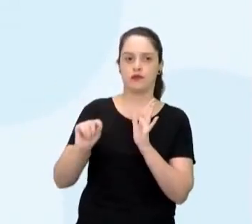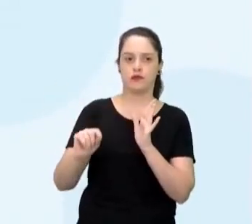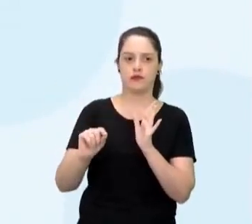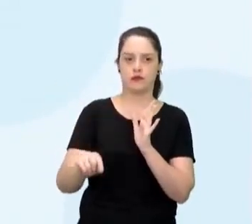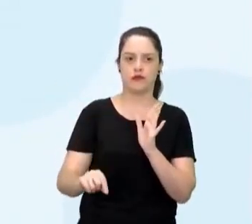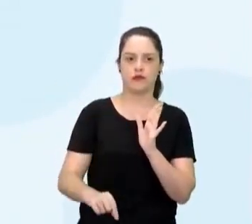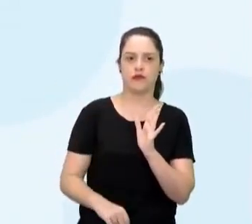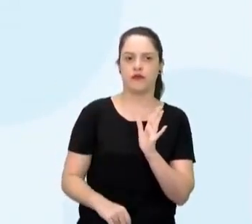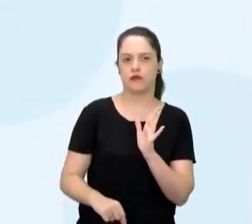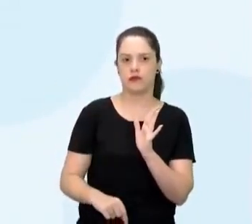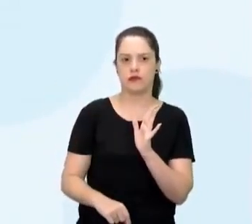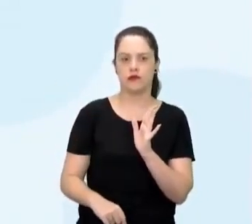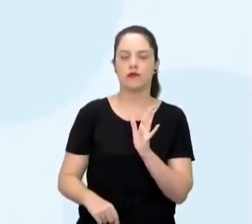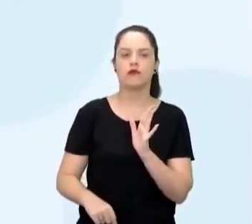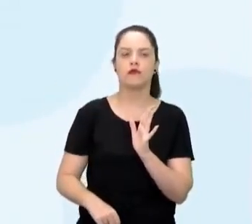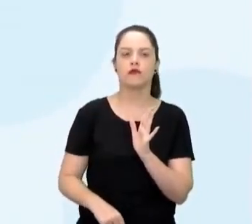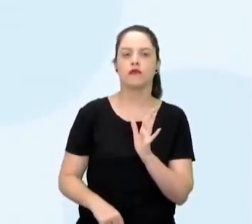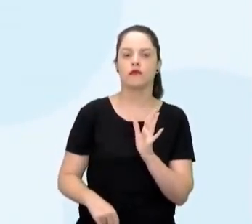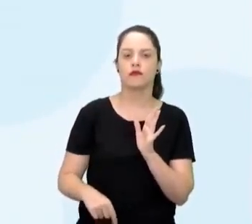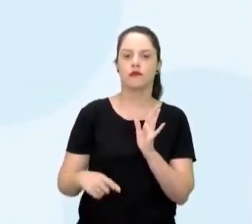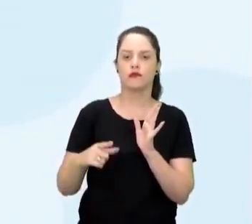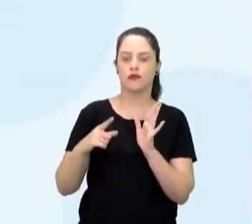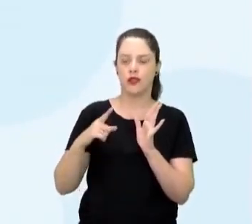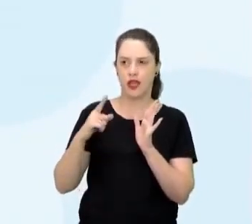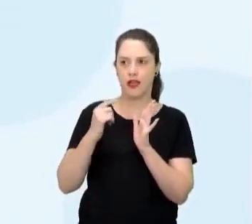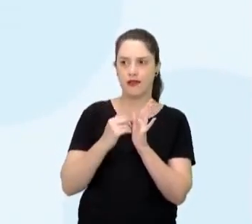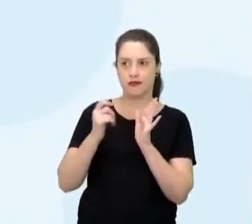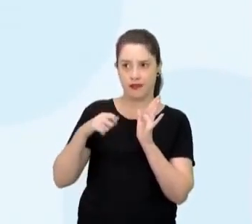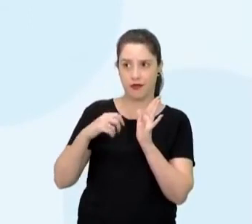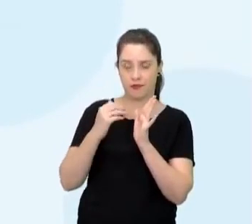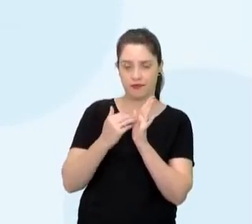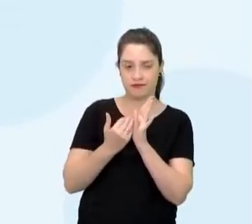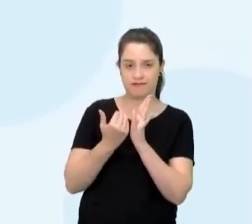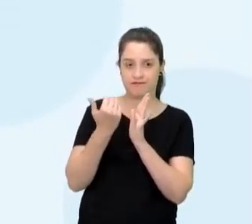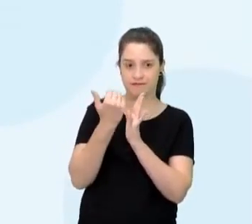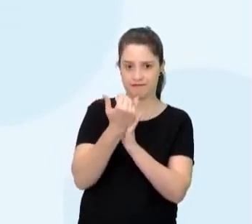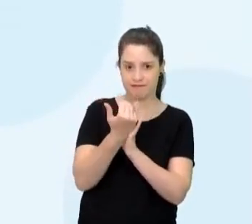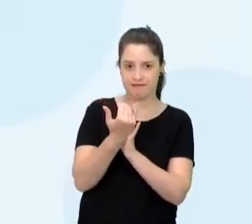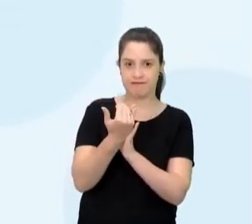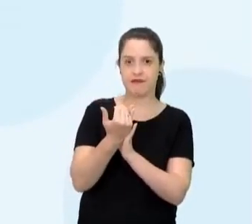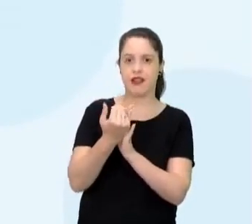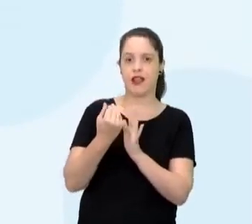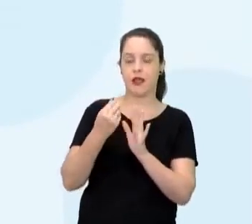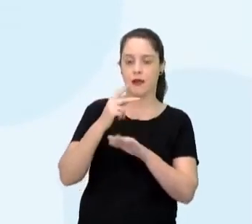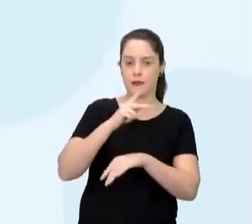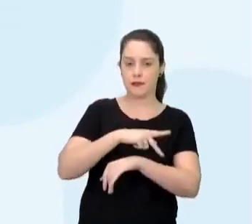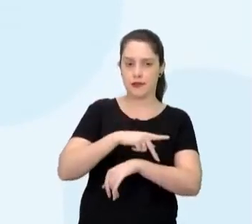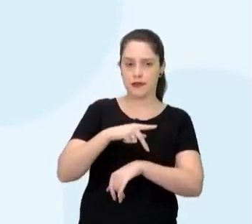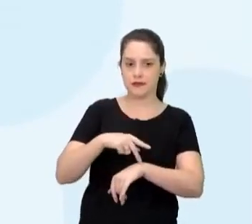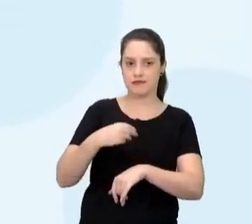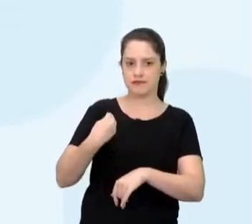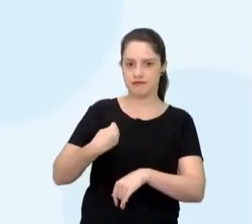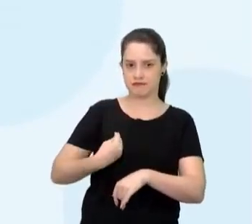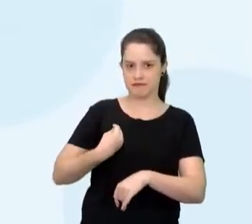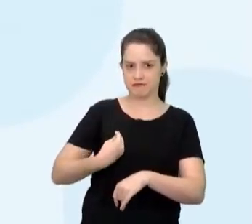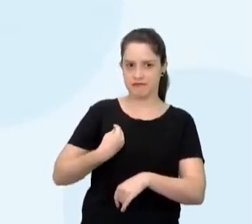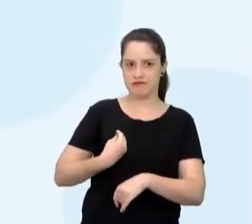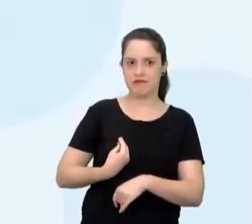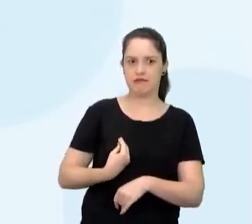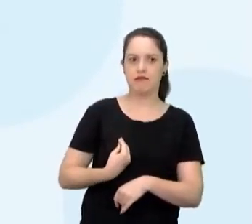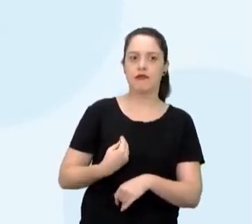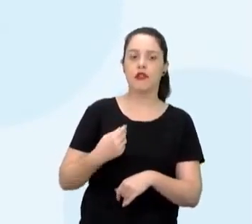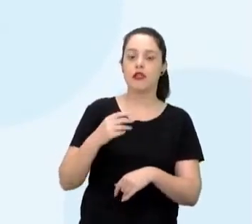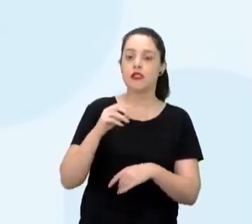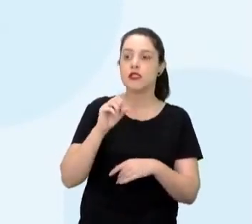Professores principalmente que já estão na PEN, né, para ajudar, mas os que ainda não estão, que estão ingressando esse ano também, vamos pensar junto.